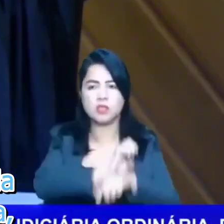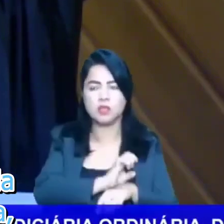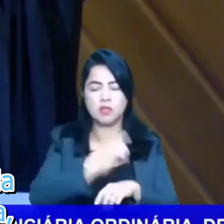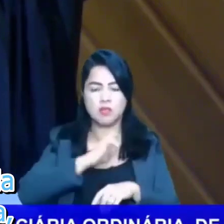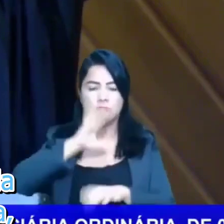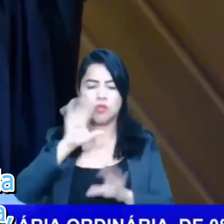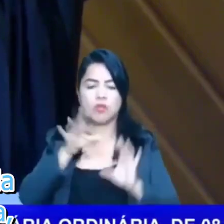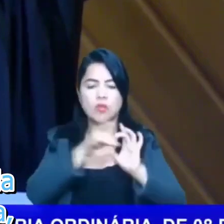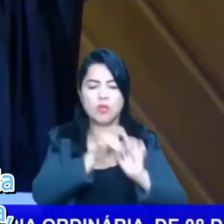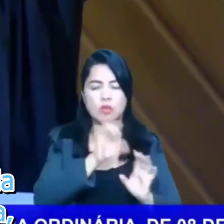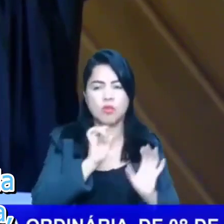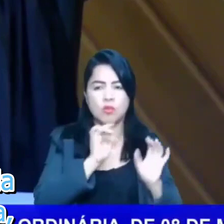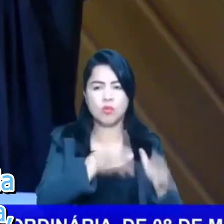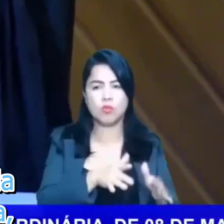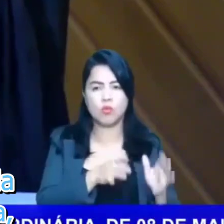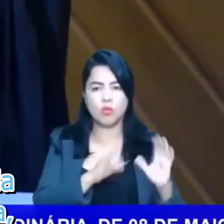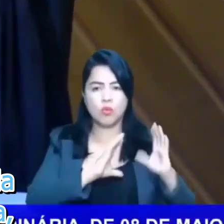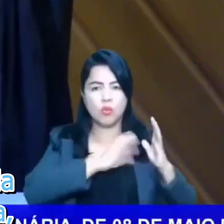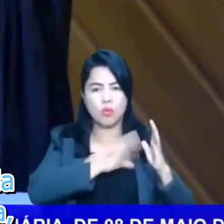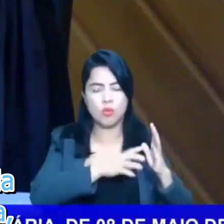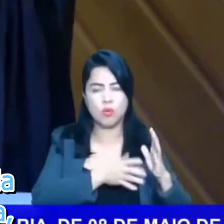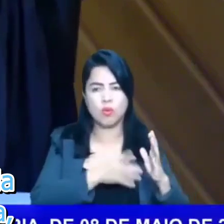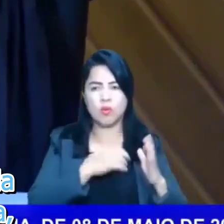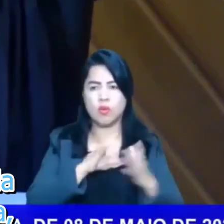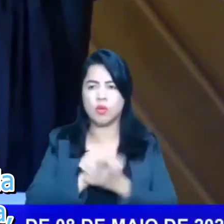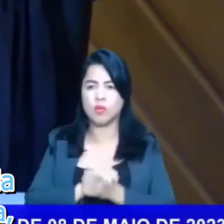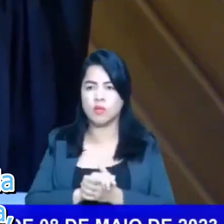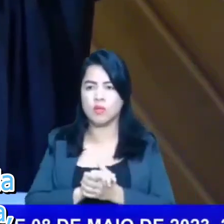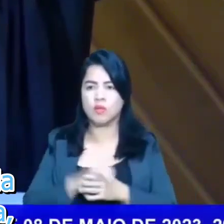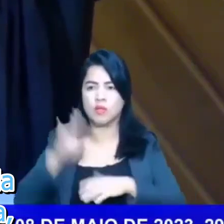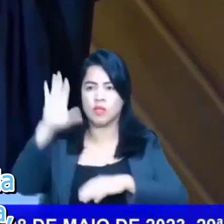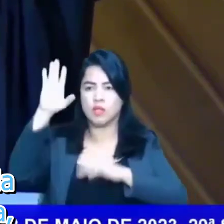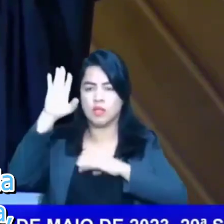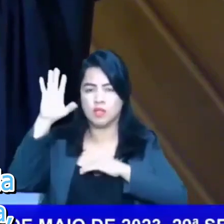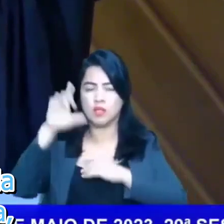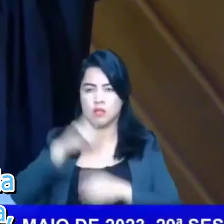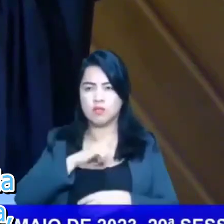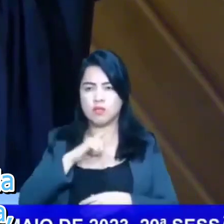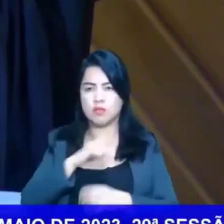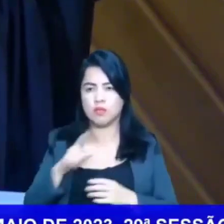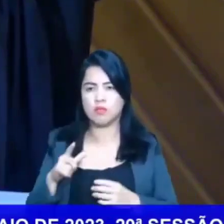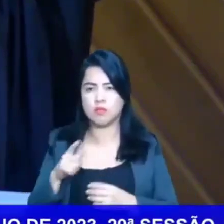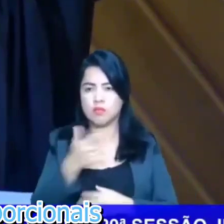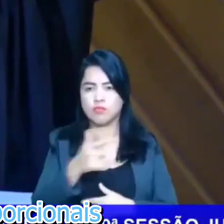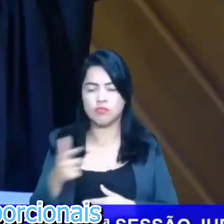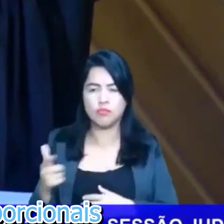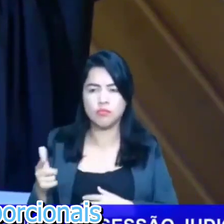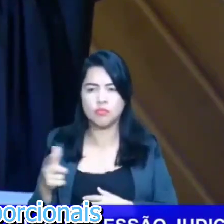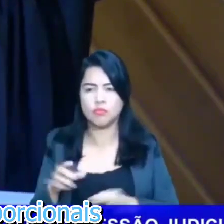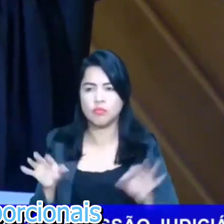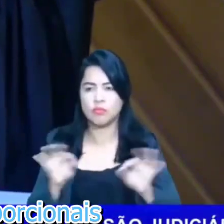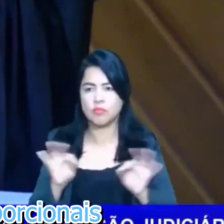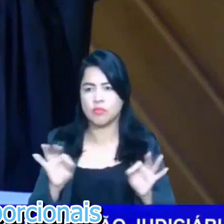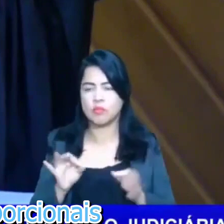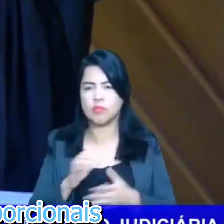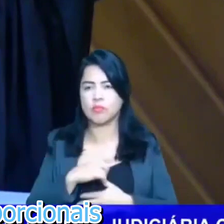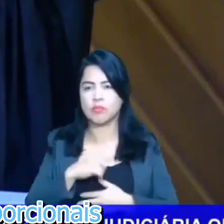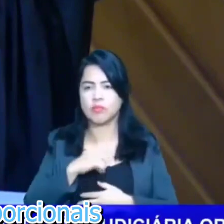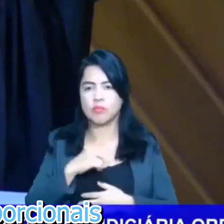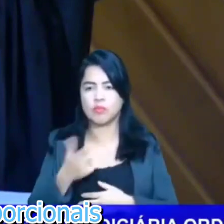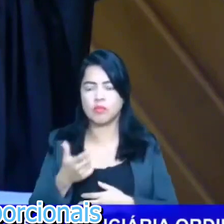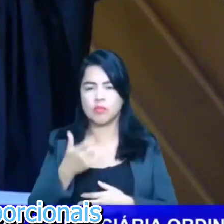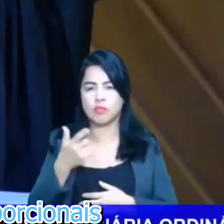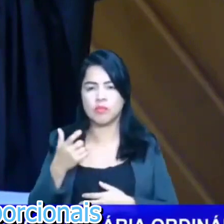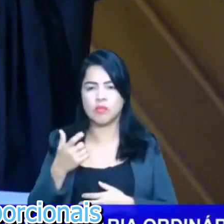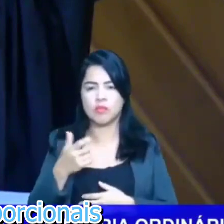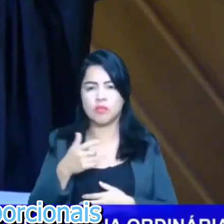se vincula somente ao partido ao qual candidato é filiado, não mais existindo a figura